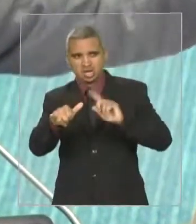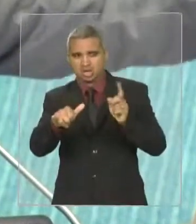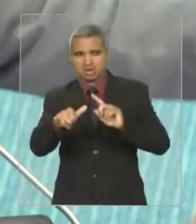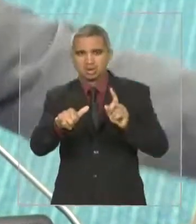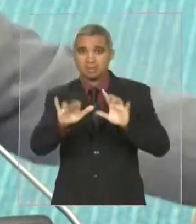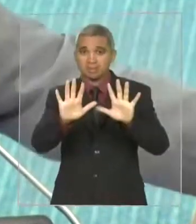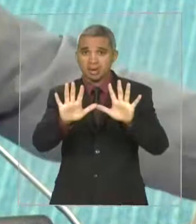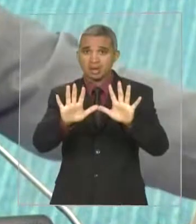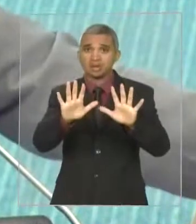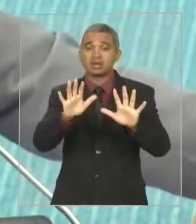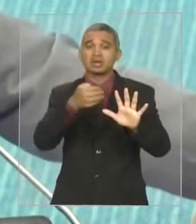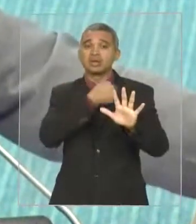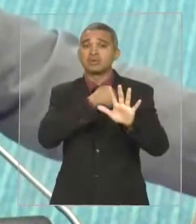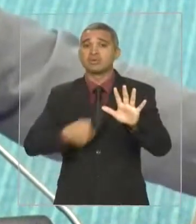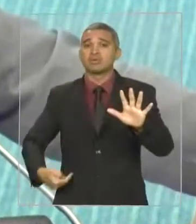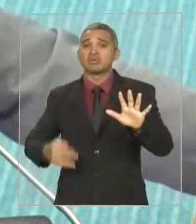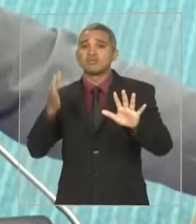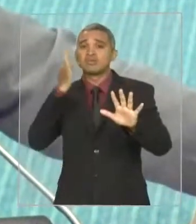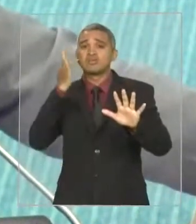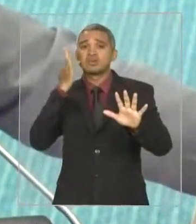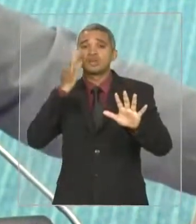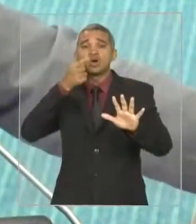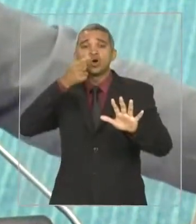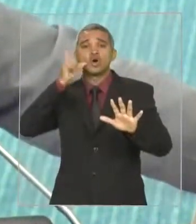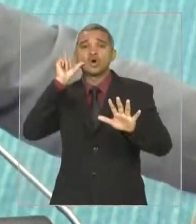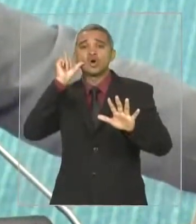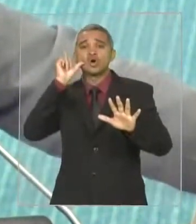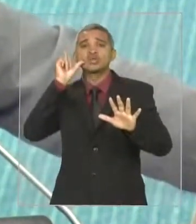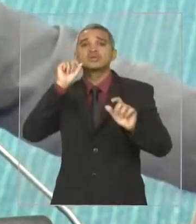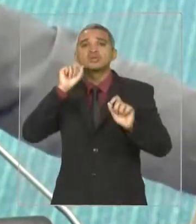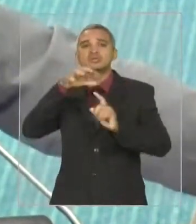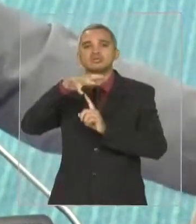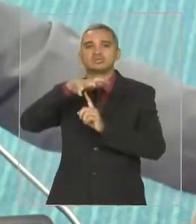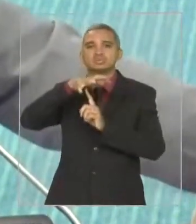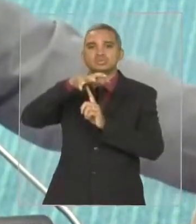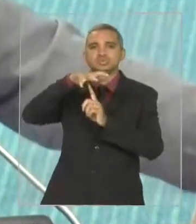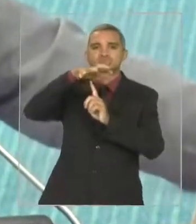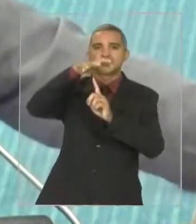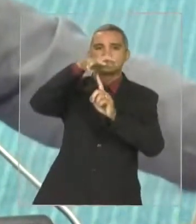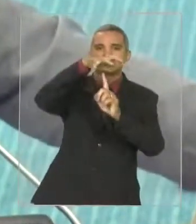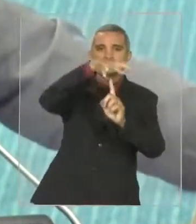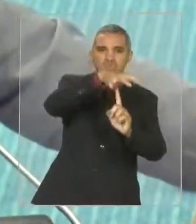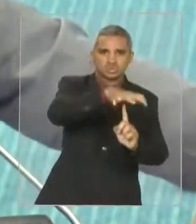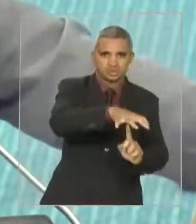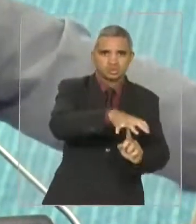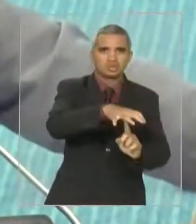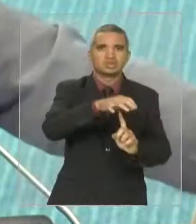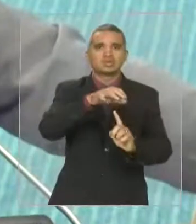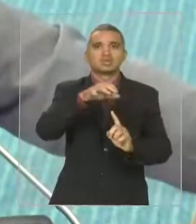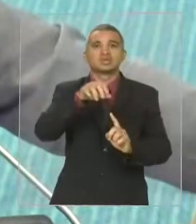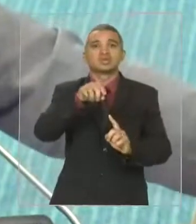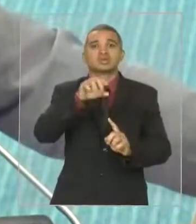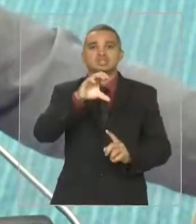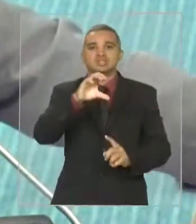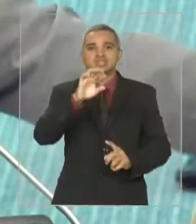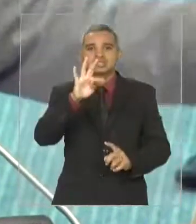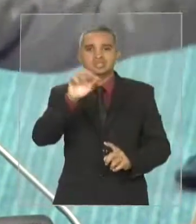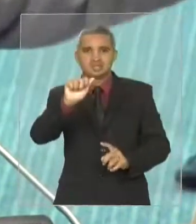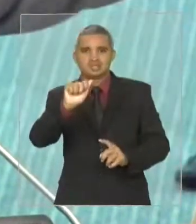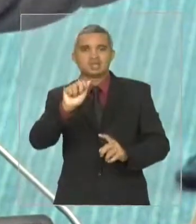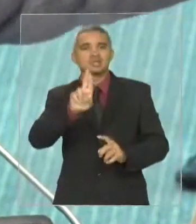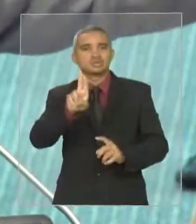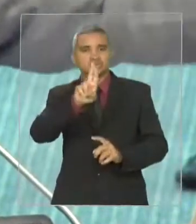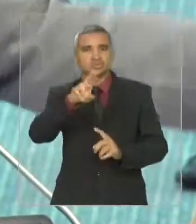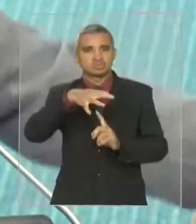Tuntum no avião do CTA, no helicóptero do CTA, enquanto o helicóptero poderia muito bem